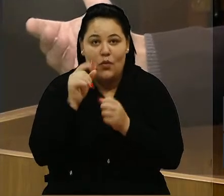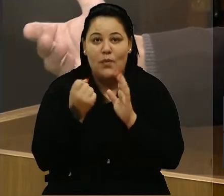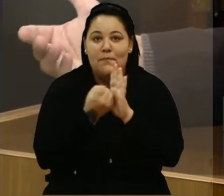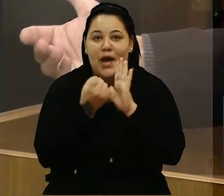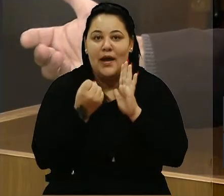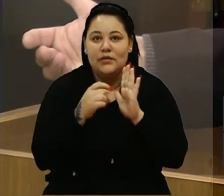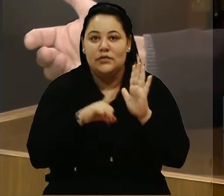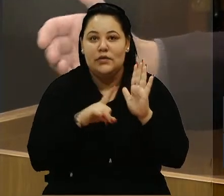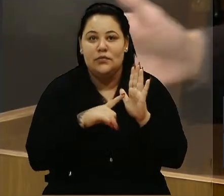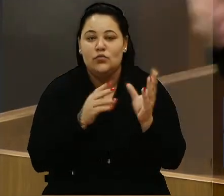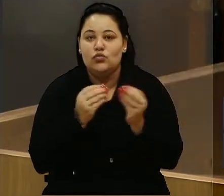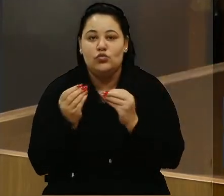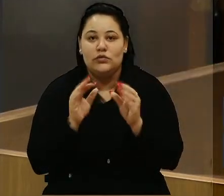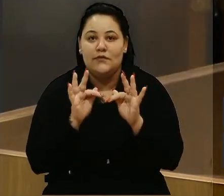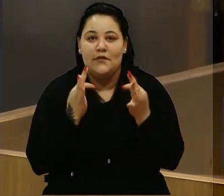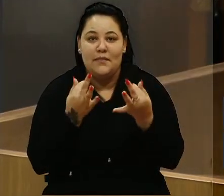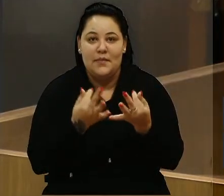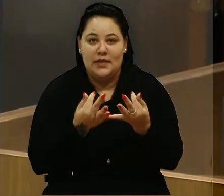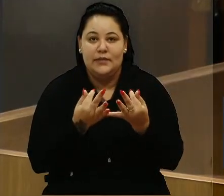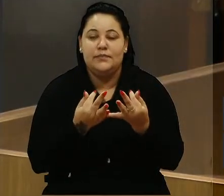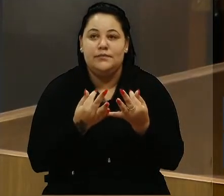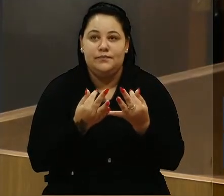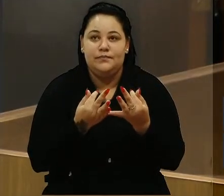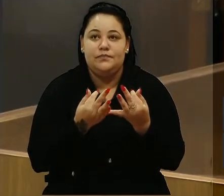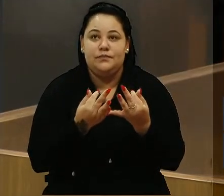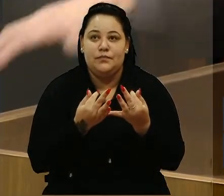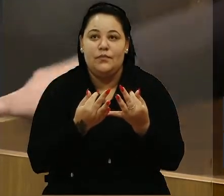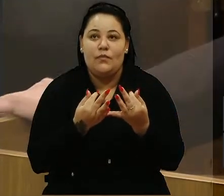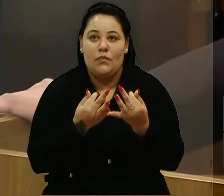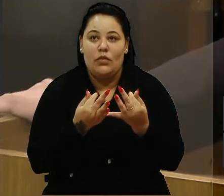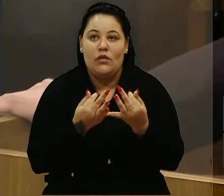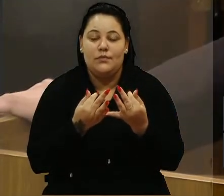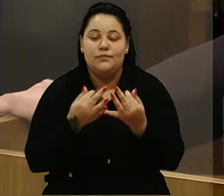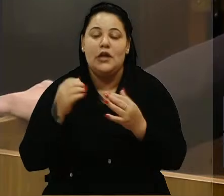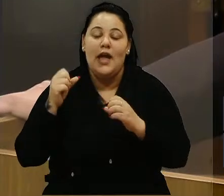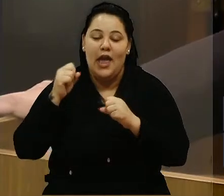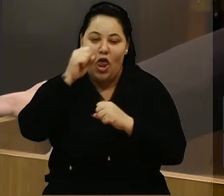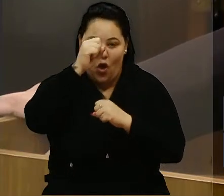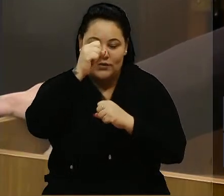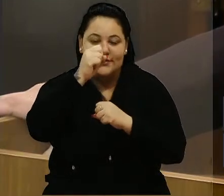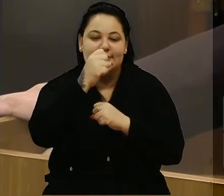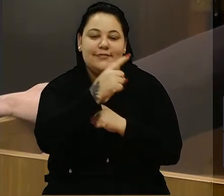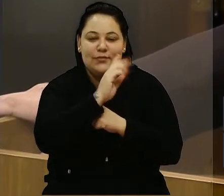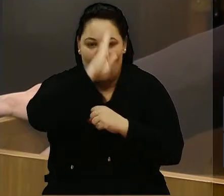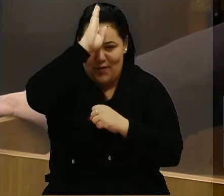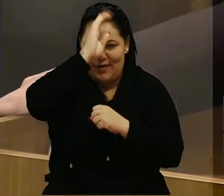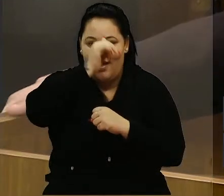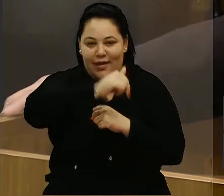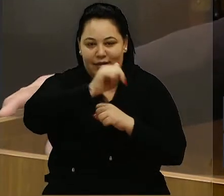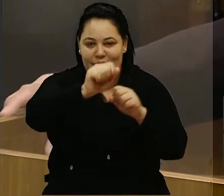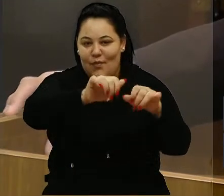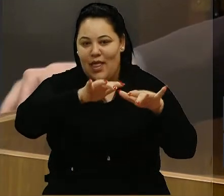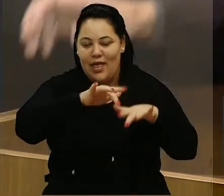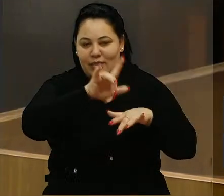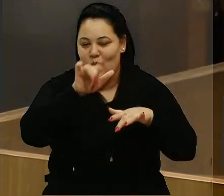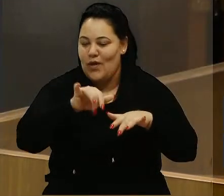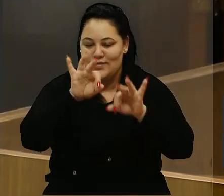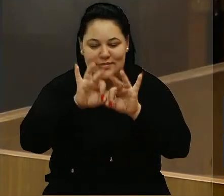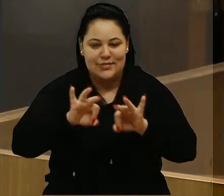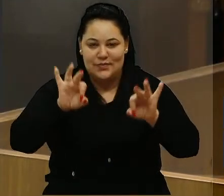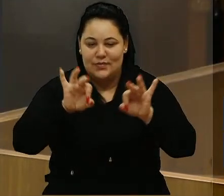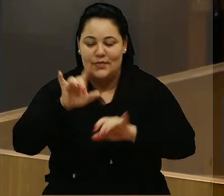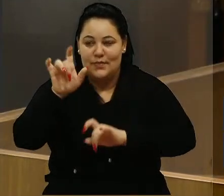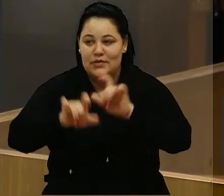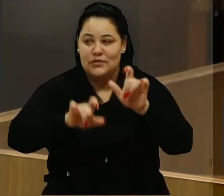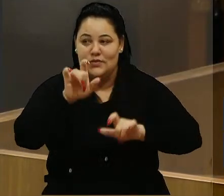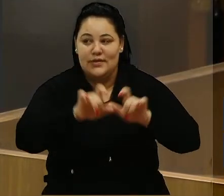de famílias resgatadas por esses heróis que estão aqui no plenário. Não é simples, pessoas que muitas vezes vão lá se